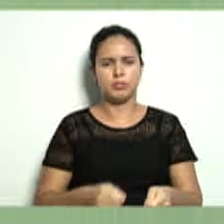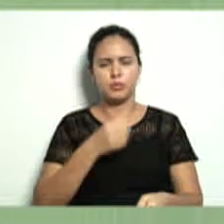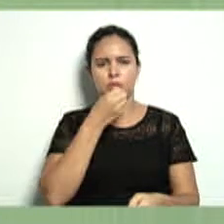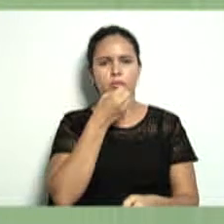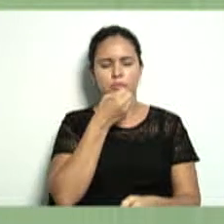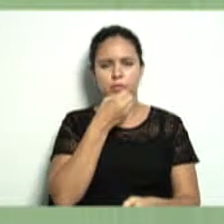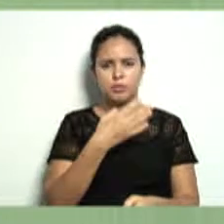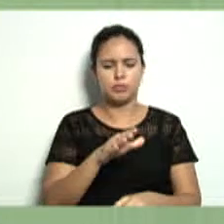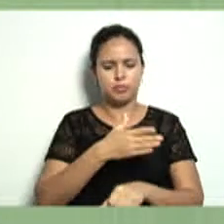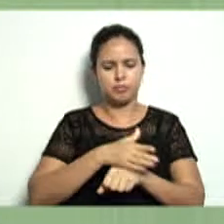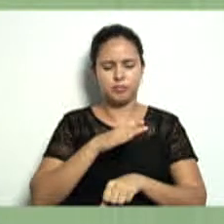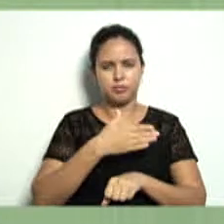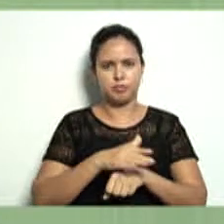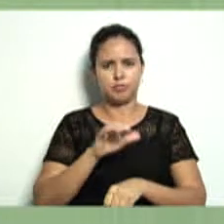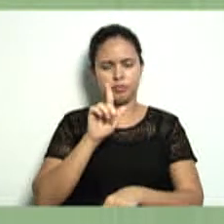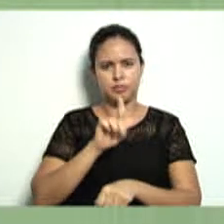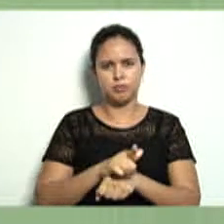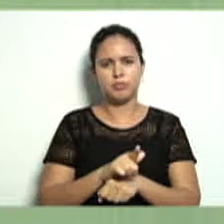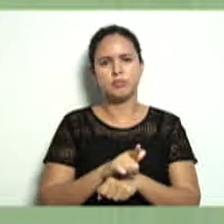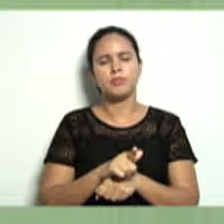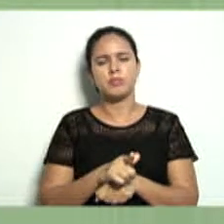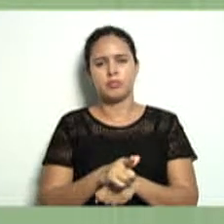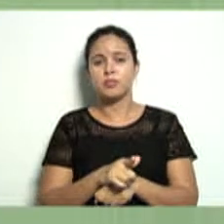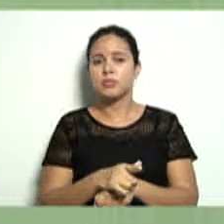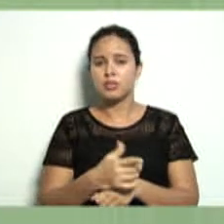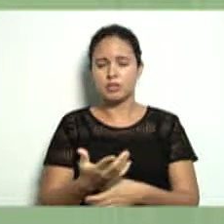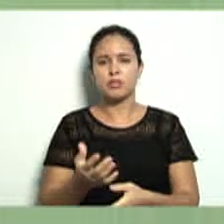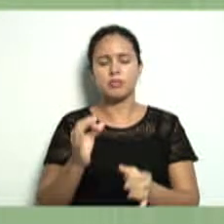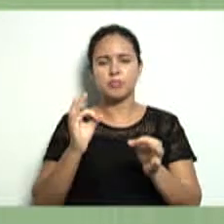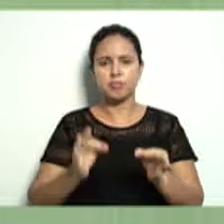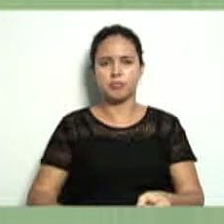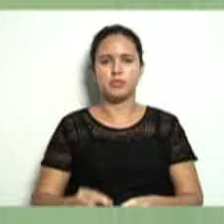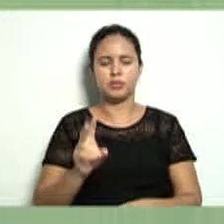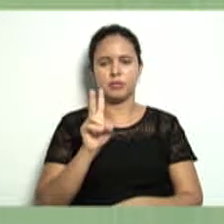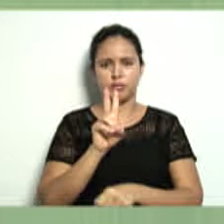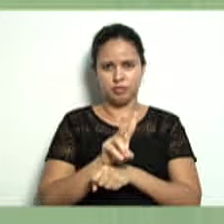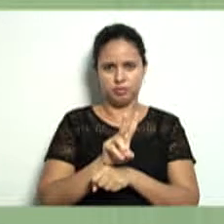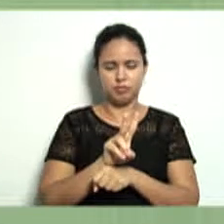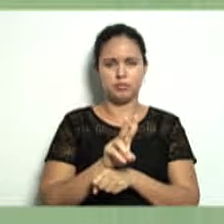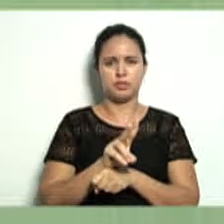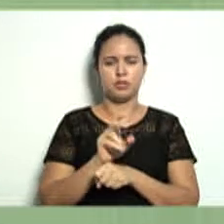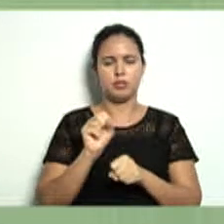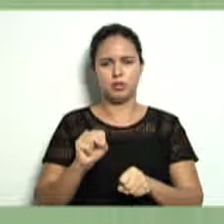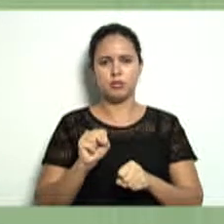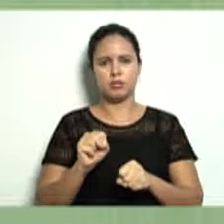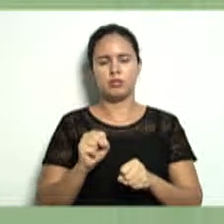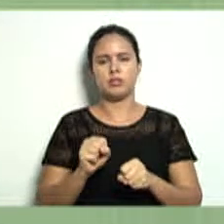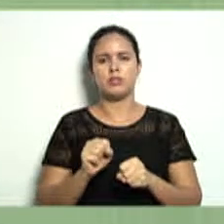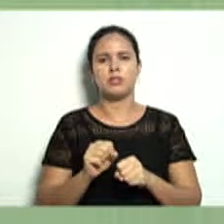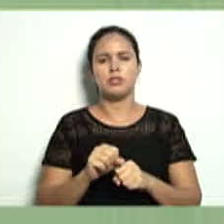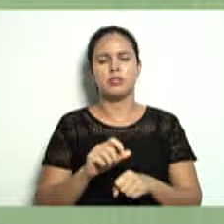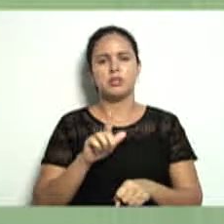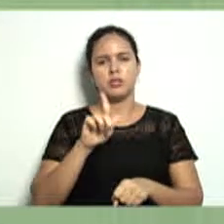boas práticas de gestão. Essa é uma assertiva verdadeira. A gestão